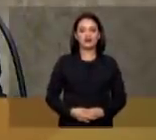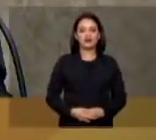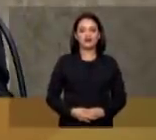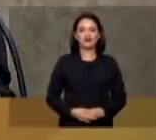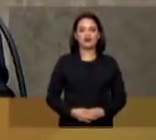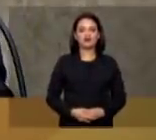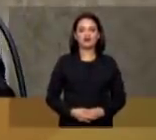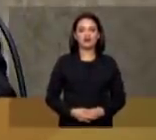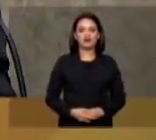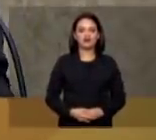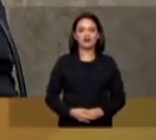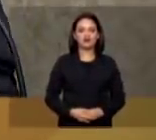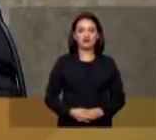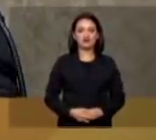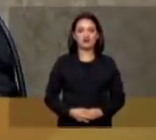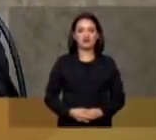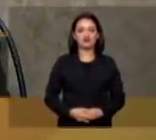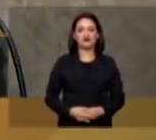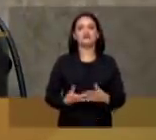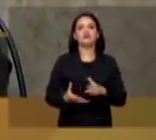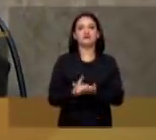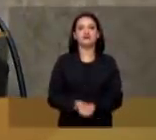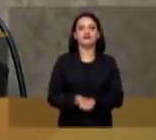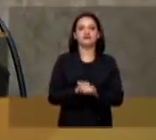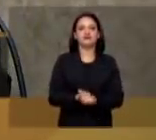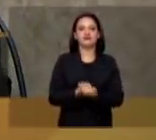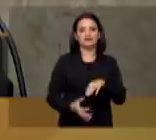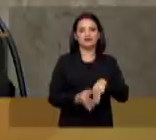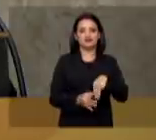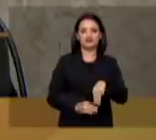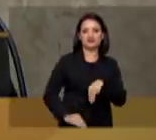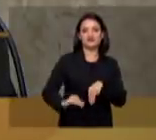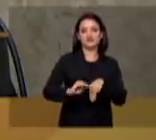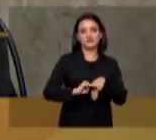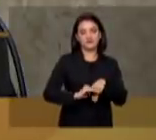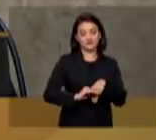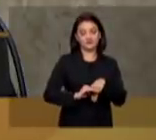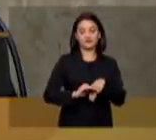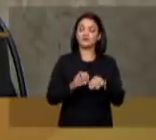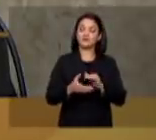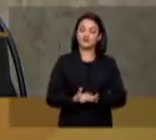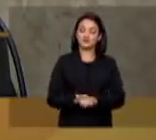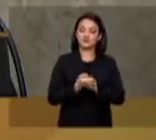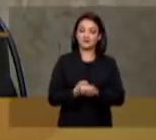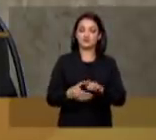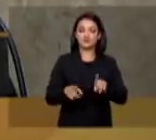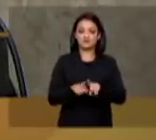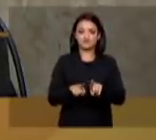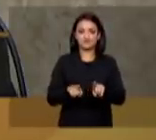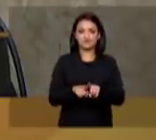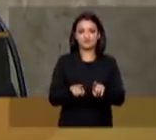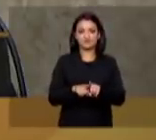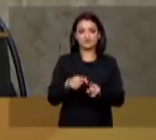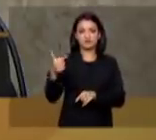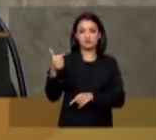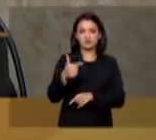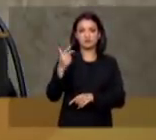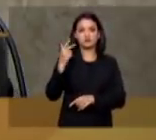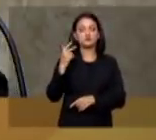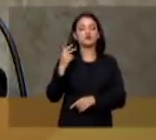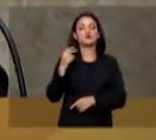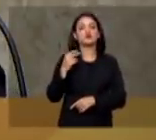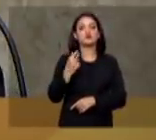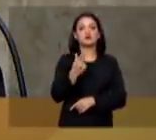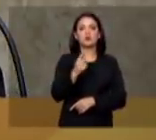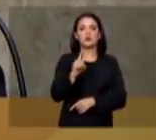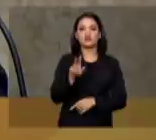senhores ministros, senhor advogado, ministro Luiz Fux, presidente do STF, geral da República, presencialmente no plenário. Jacques.